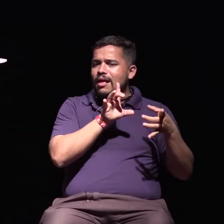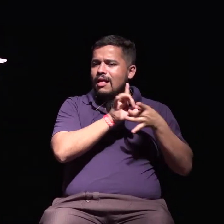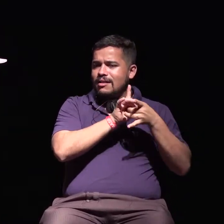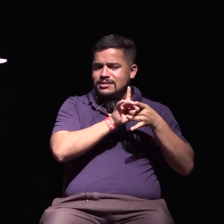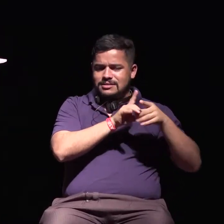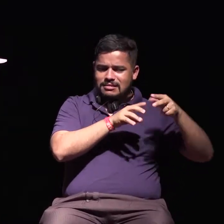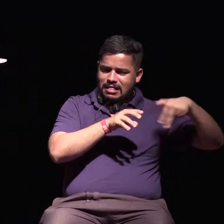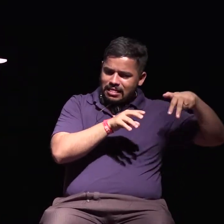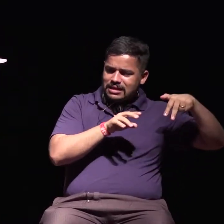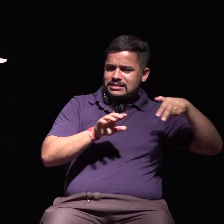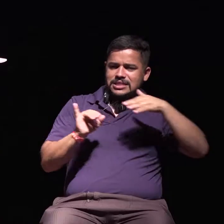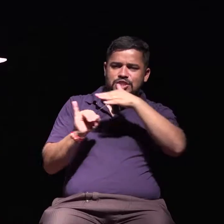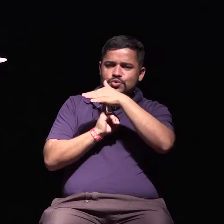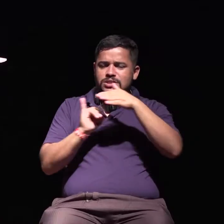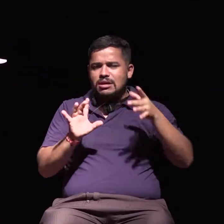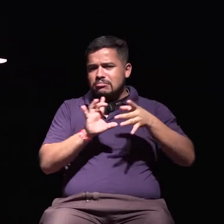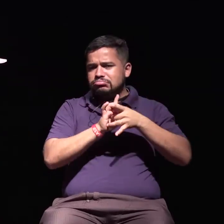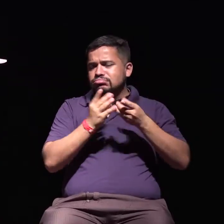a instituição que a abriga.